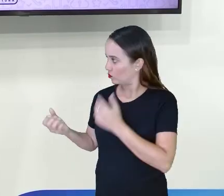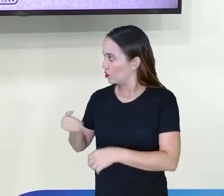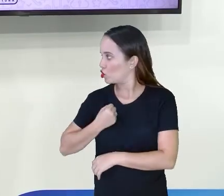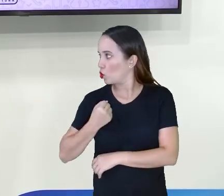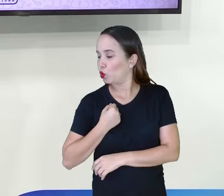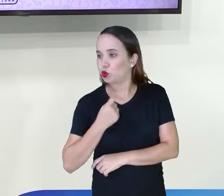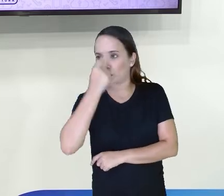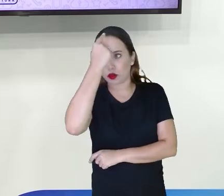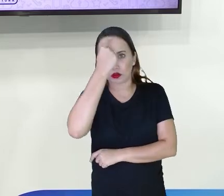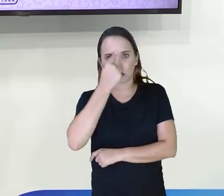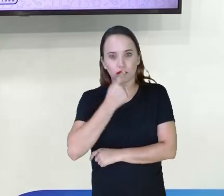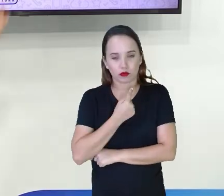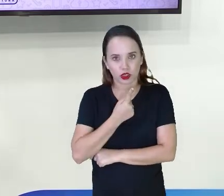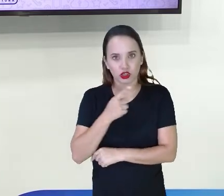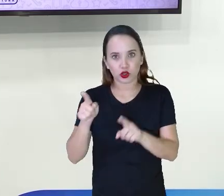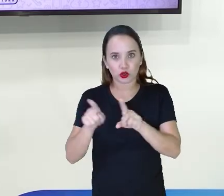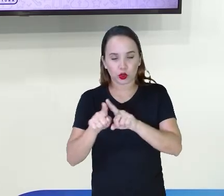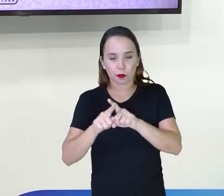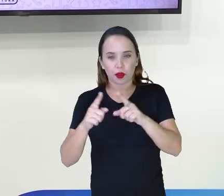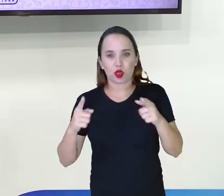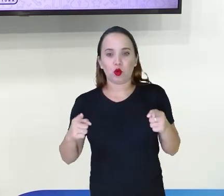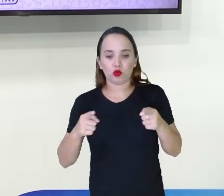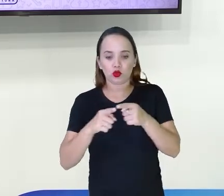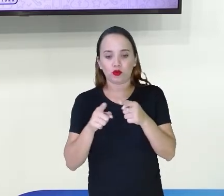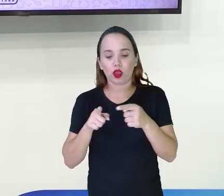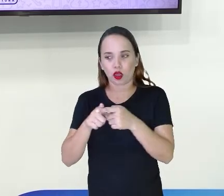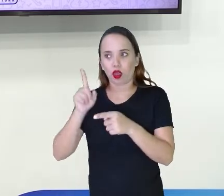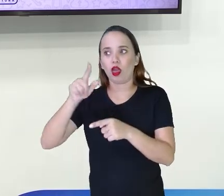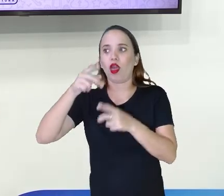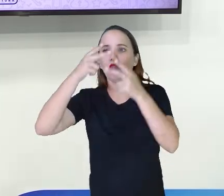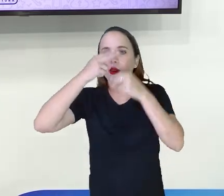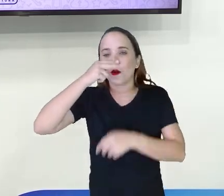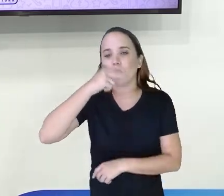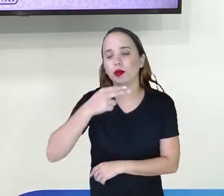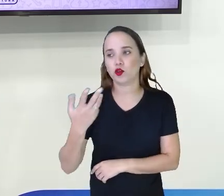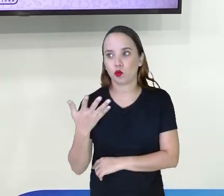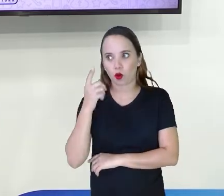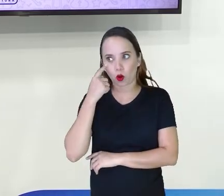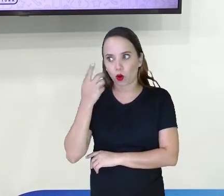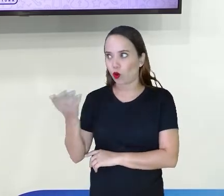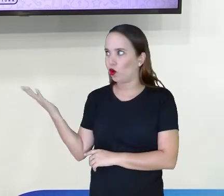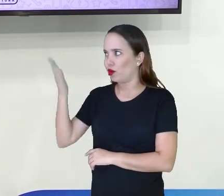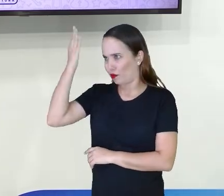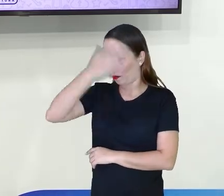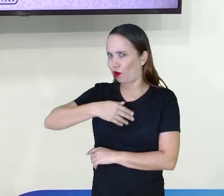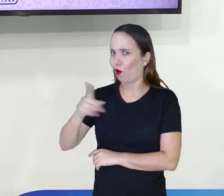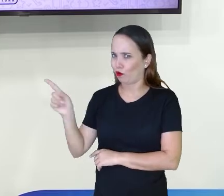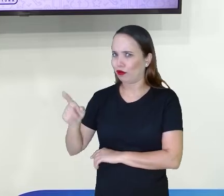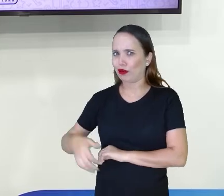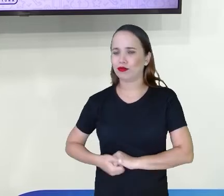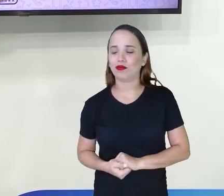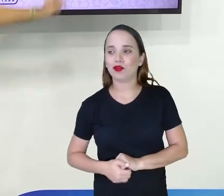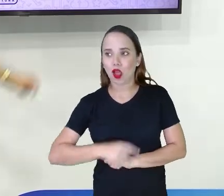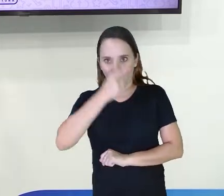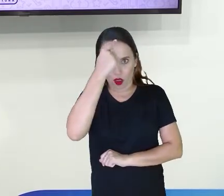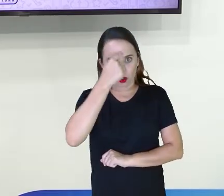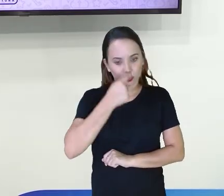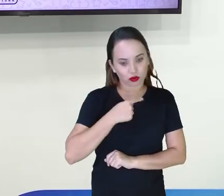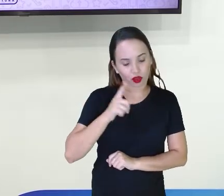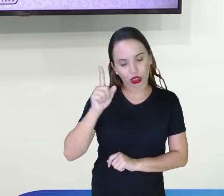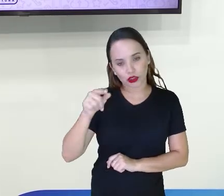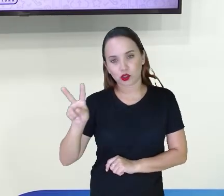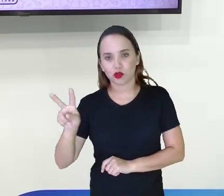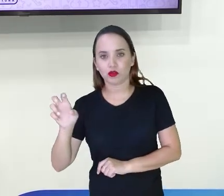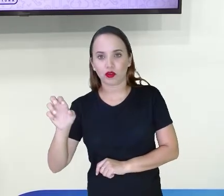e vértices de uma pirâmide são iguais, é outra dica. E eu tenho aqui como provar, ó, as minhas faces e